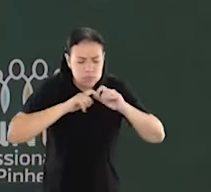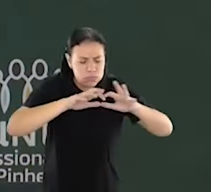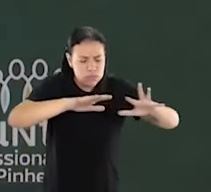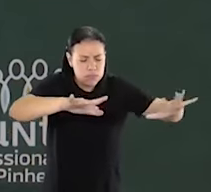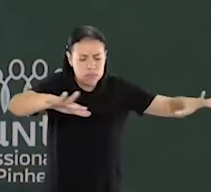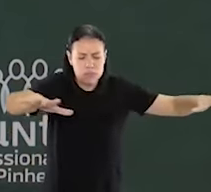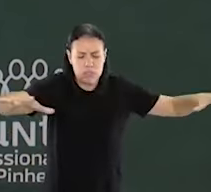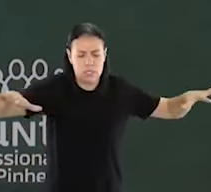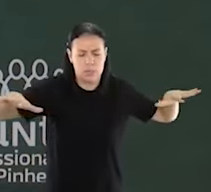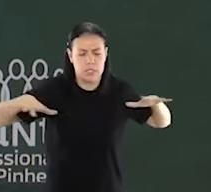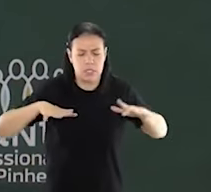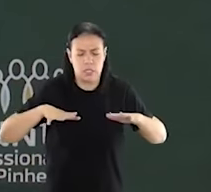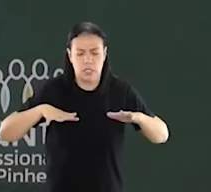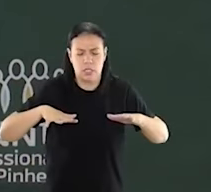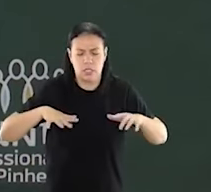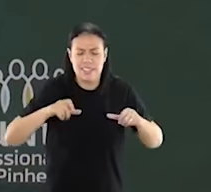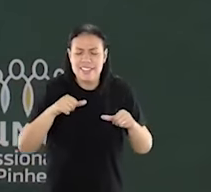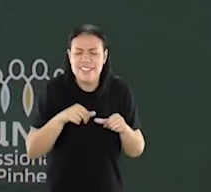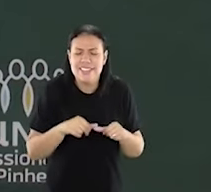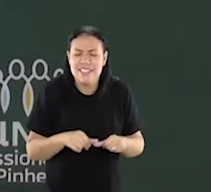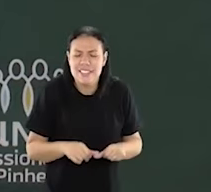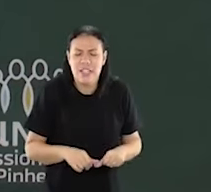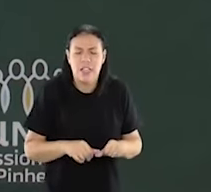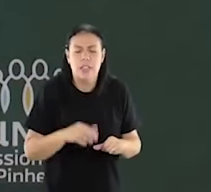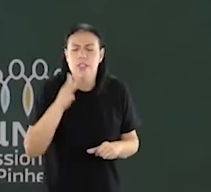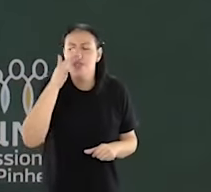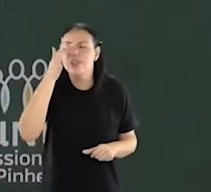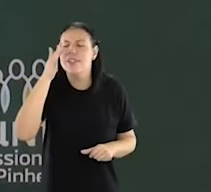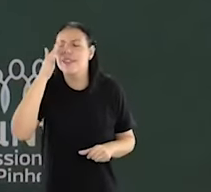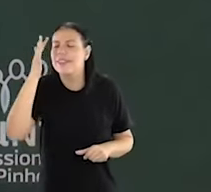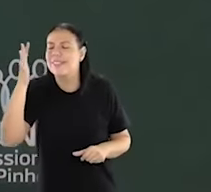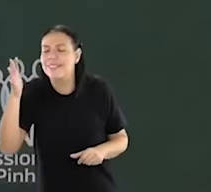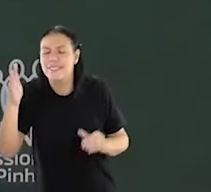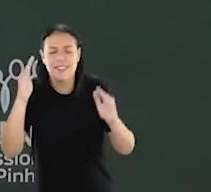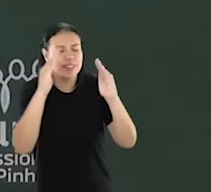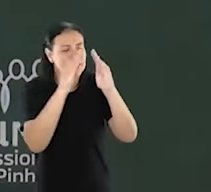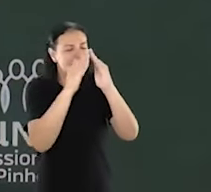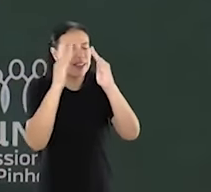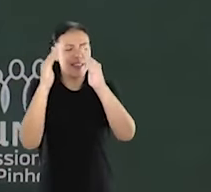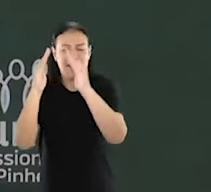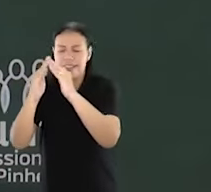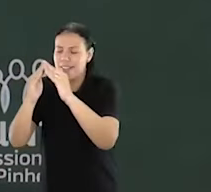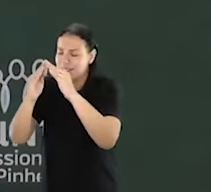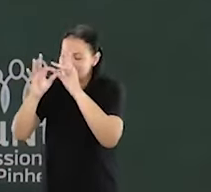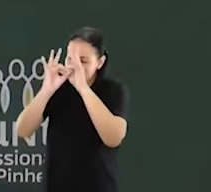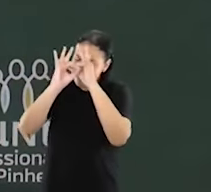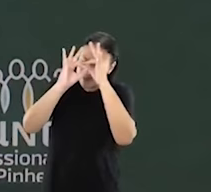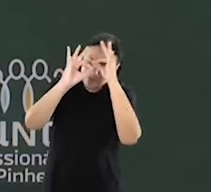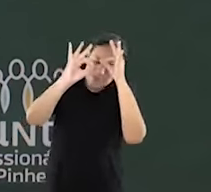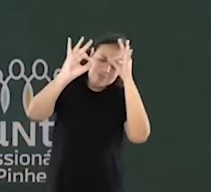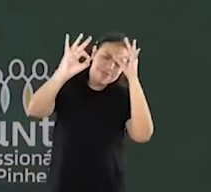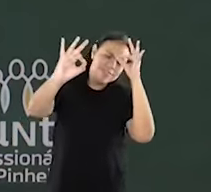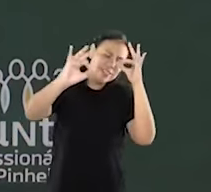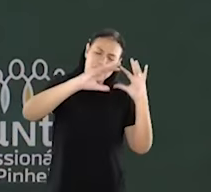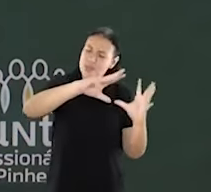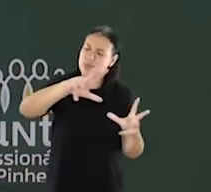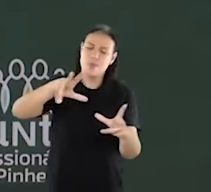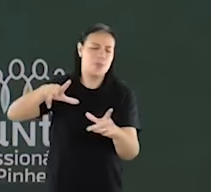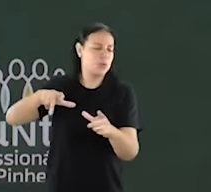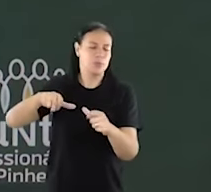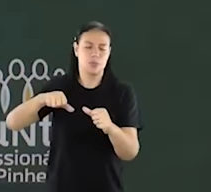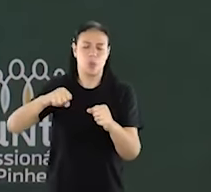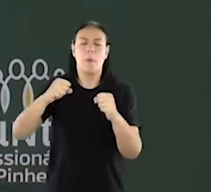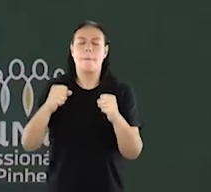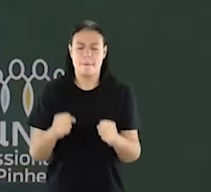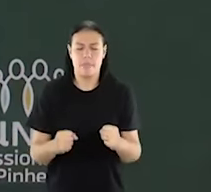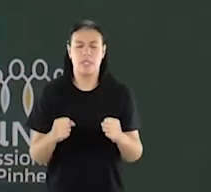espalhar-se, tomar toda a casa, transpor os umbrais da nossa casa e atingir o mundo inteiro.